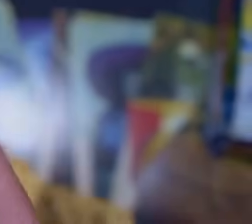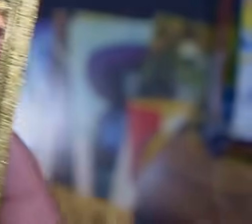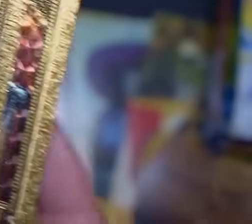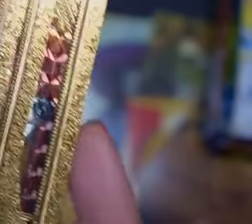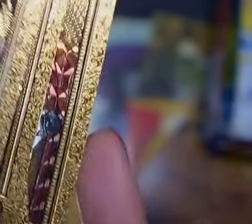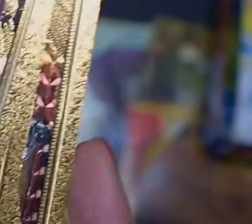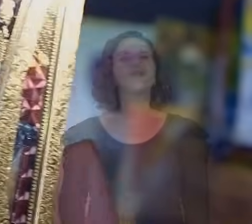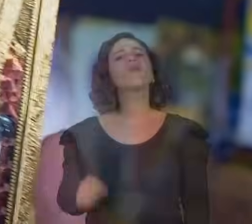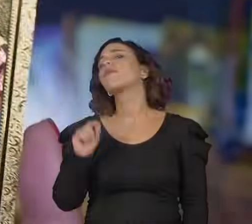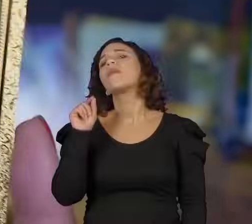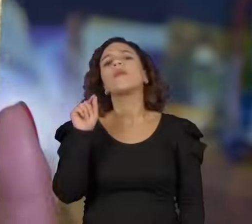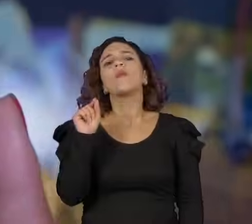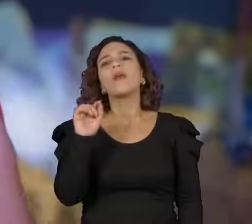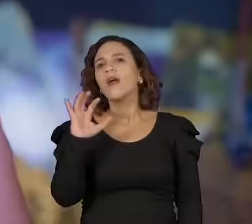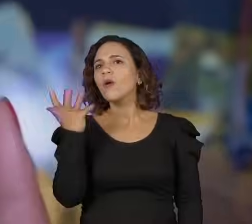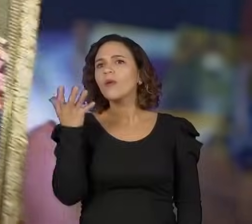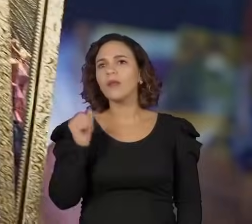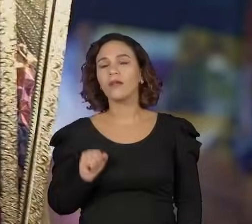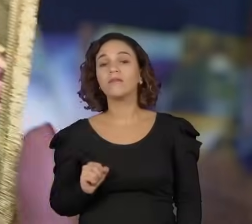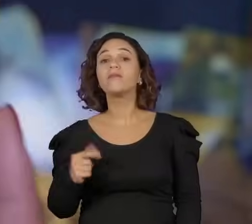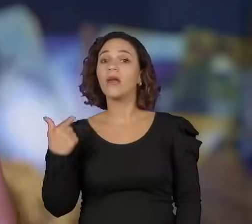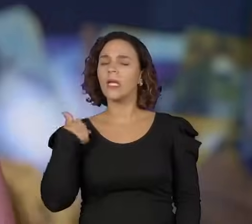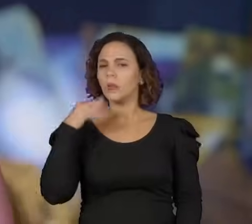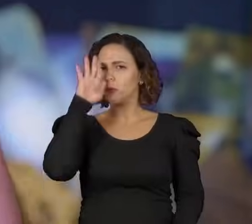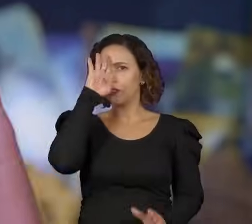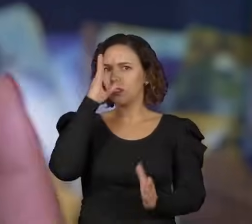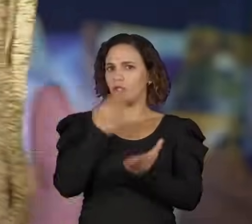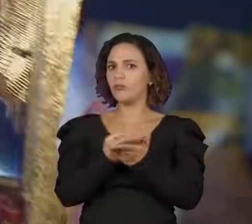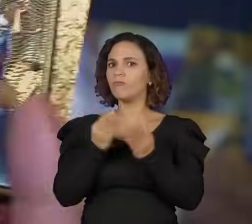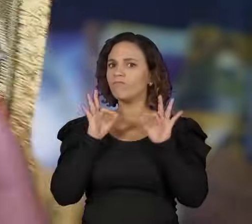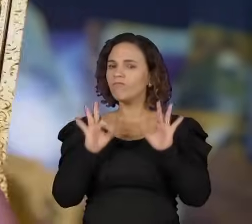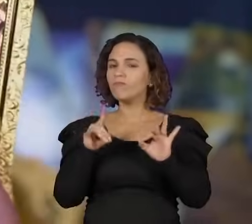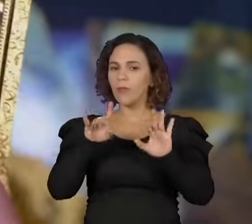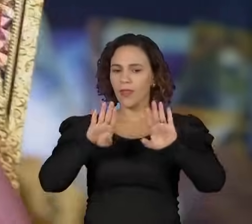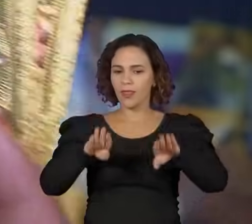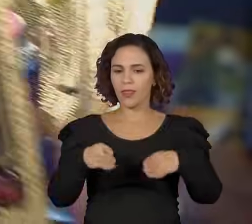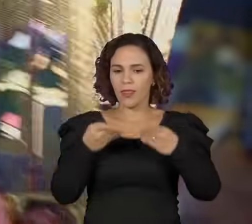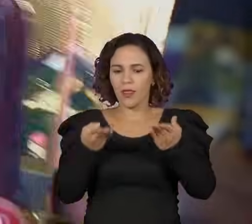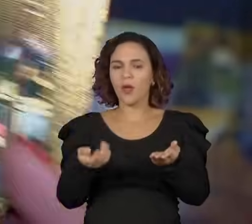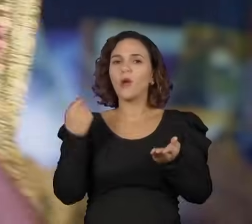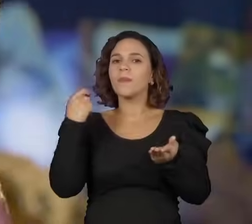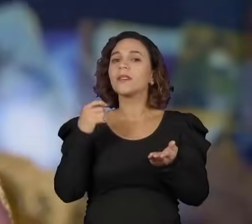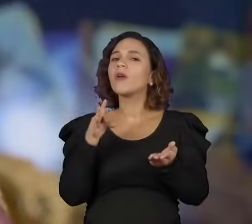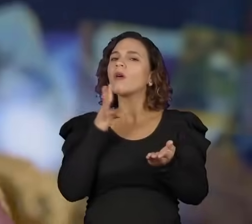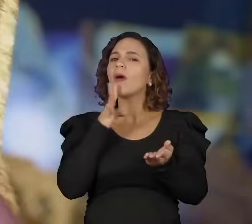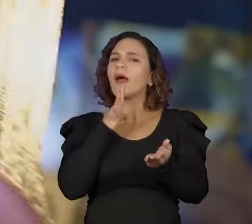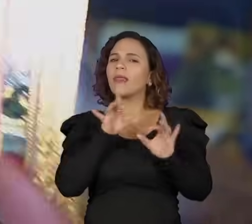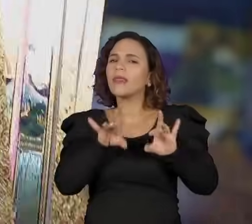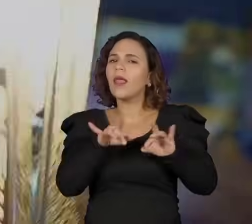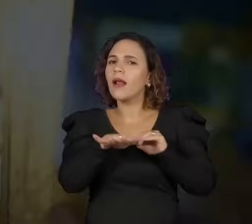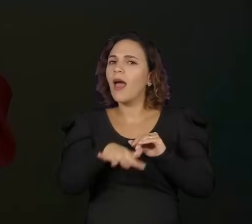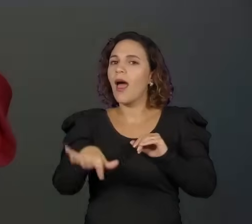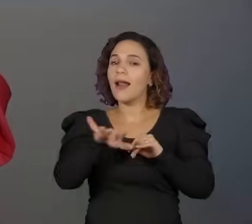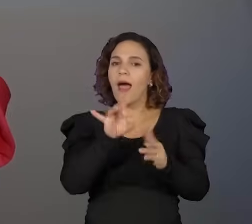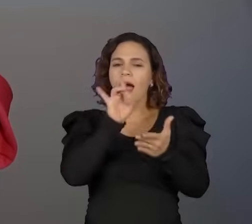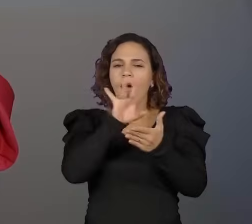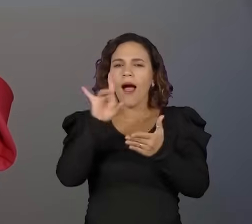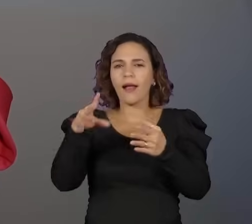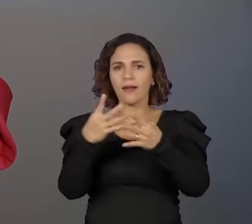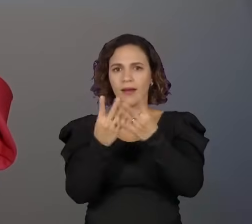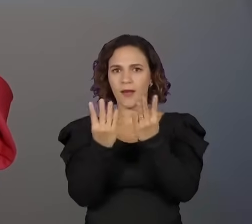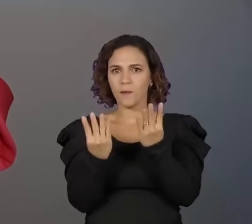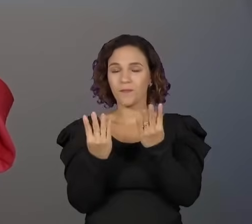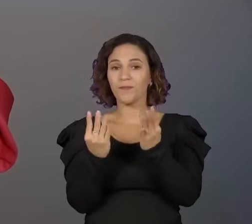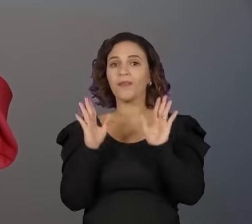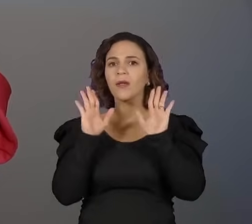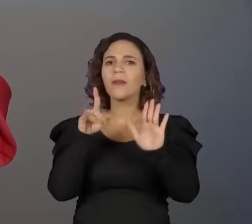O que acontece com o tarô? Eu acredito muito na importância da gente sim ter um conhecimento técnico sobre o que é cada carta. Porém, conforme